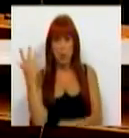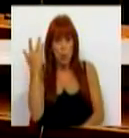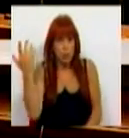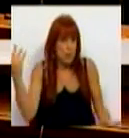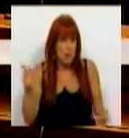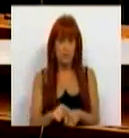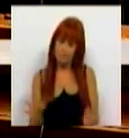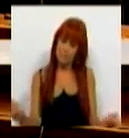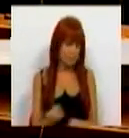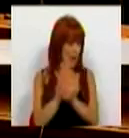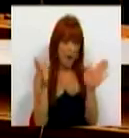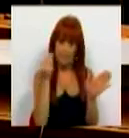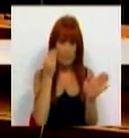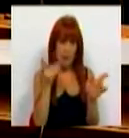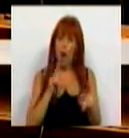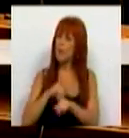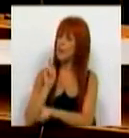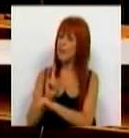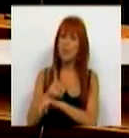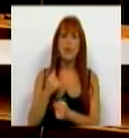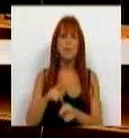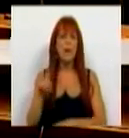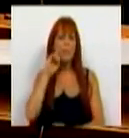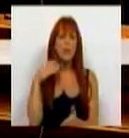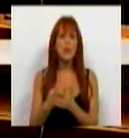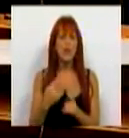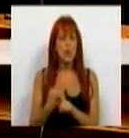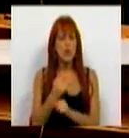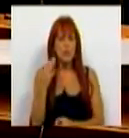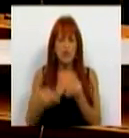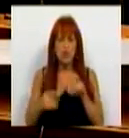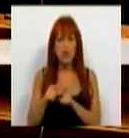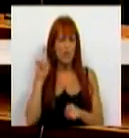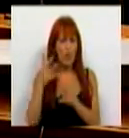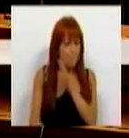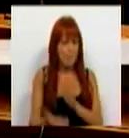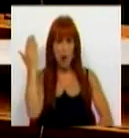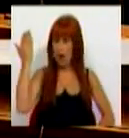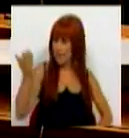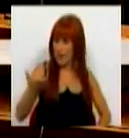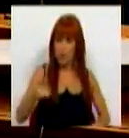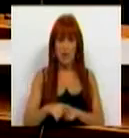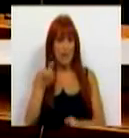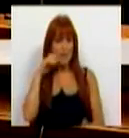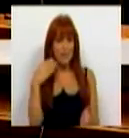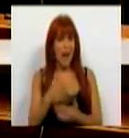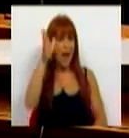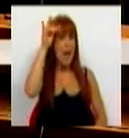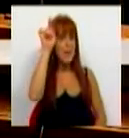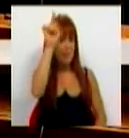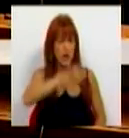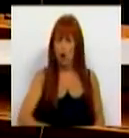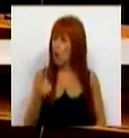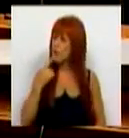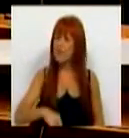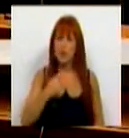cultural inquestionável. E, ao mesmo tempo, a proteção de um bem jurídico de valor maior, como é o direito à proteção dos animais.